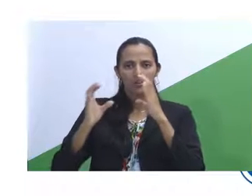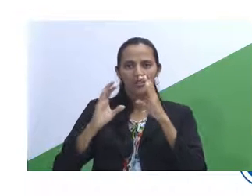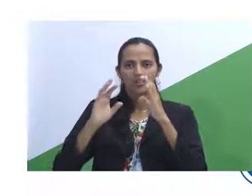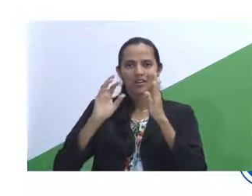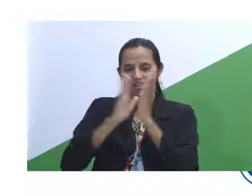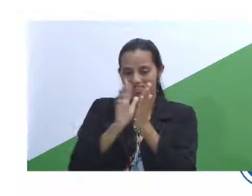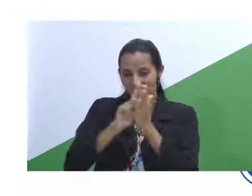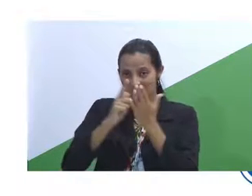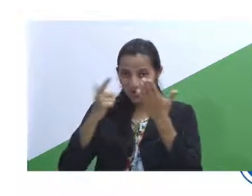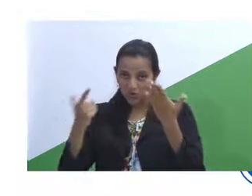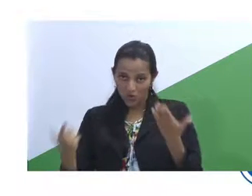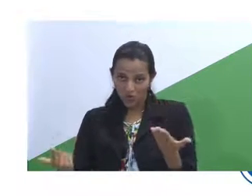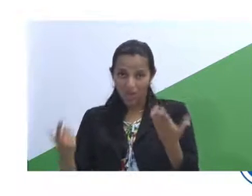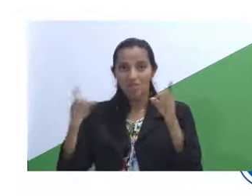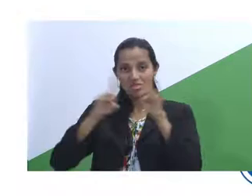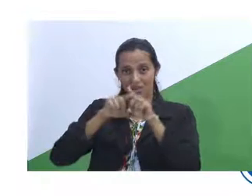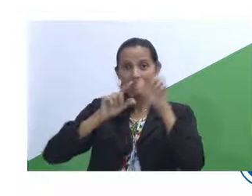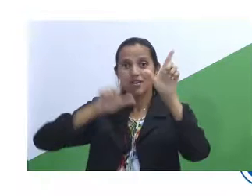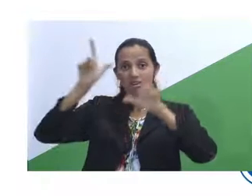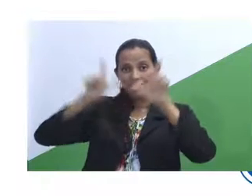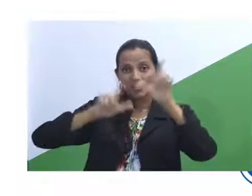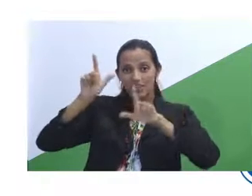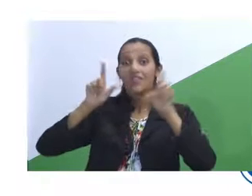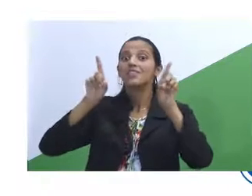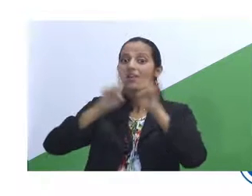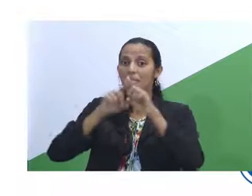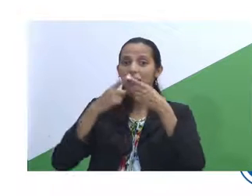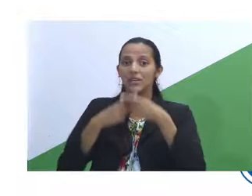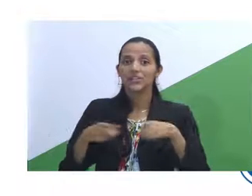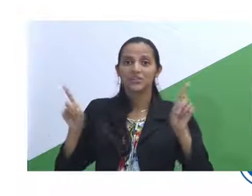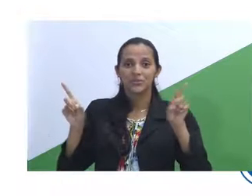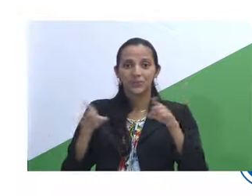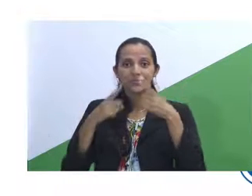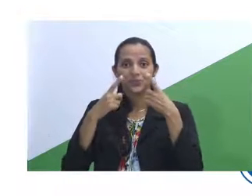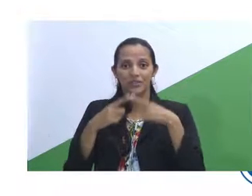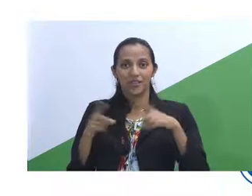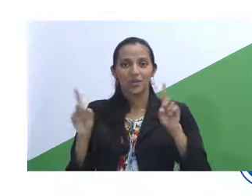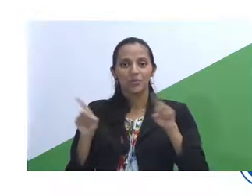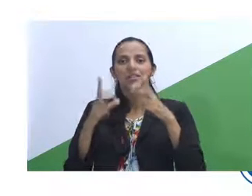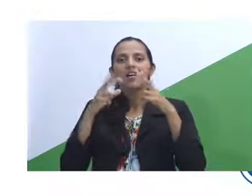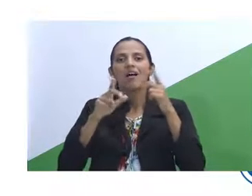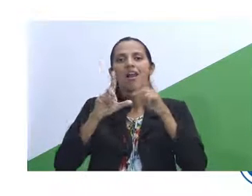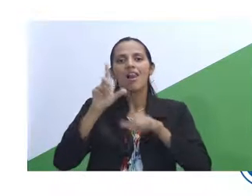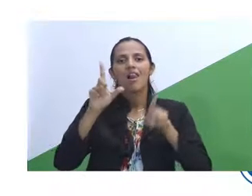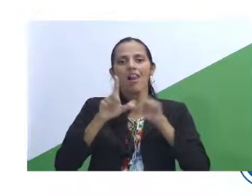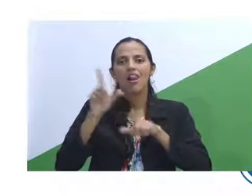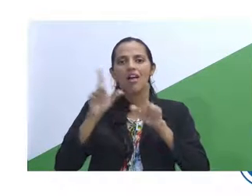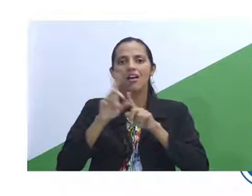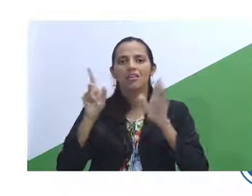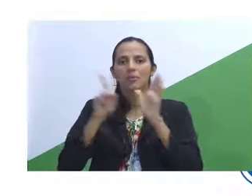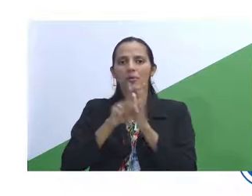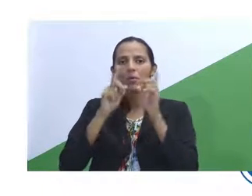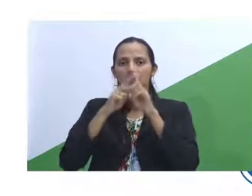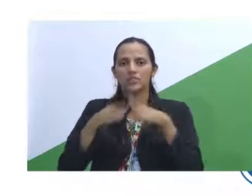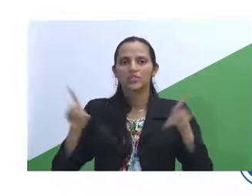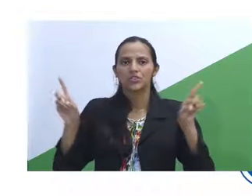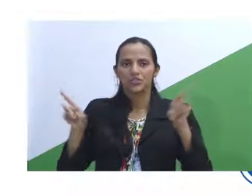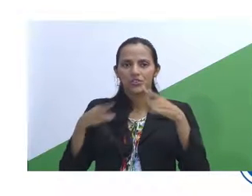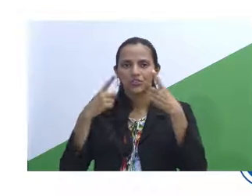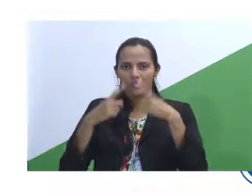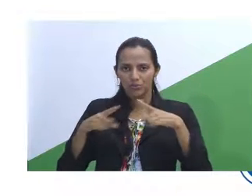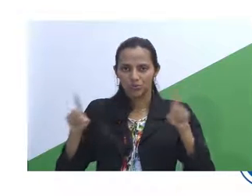revistas, na própria televisão, na música. Então, quer dizer, é exatamente uma, né, um